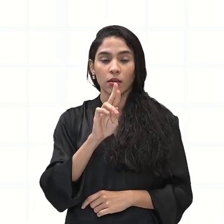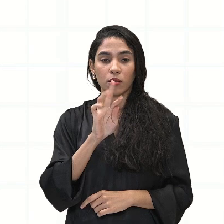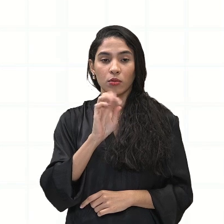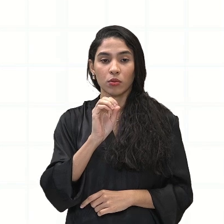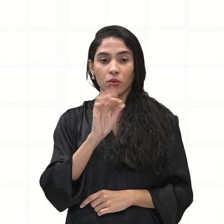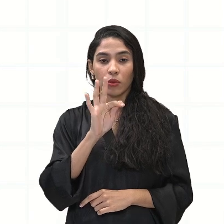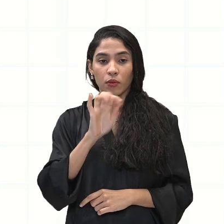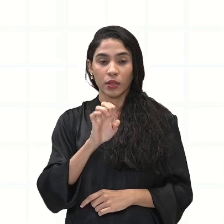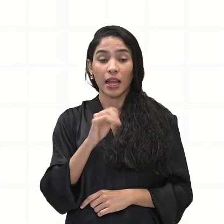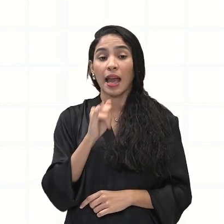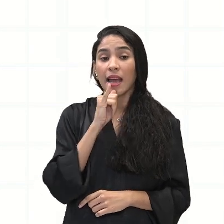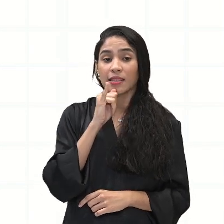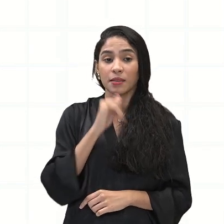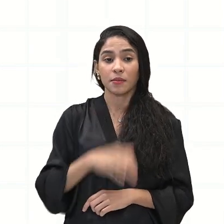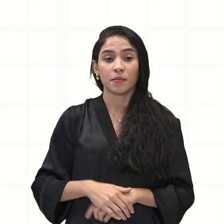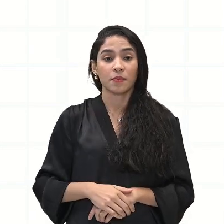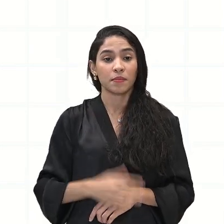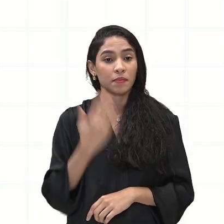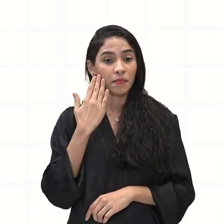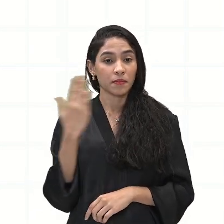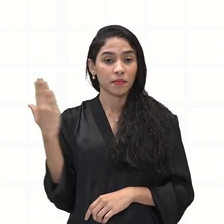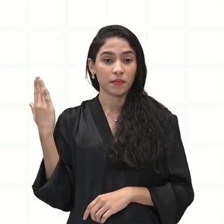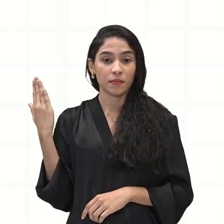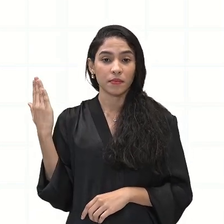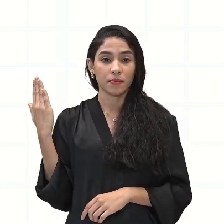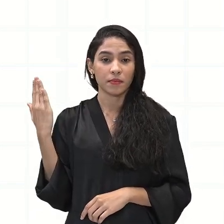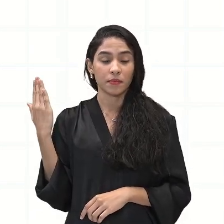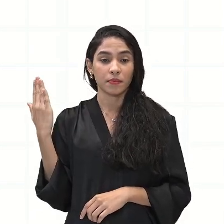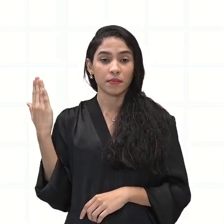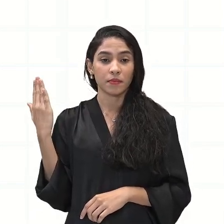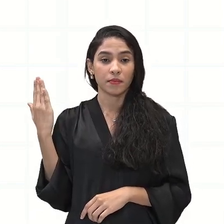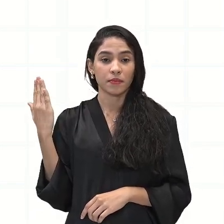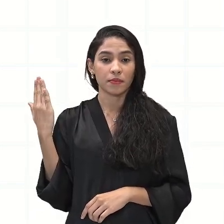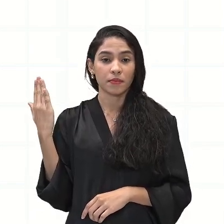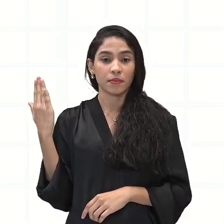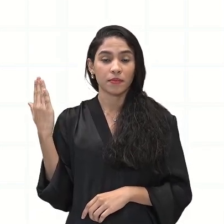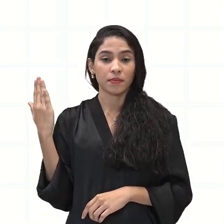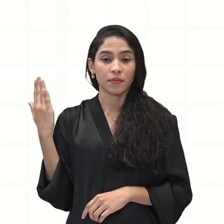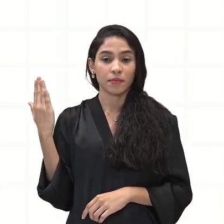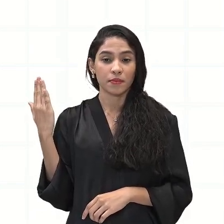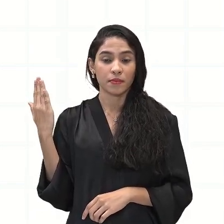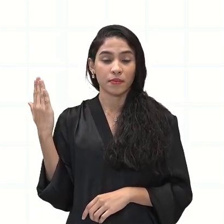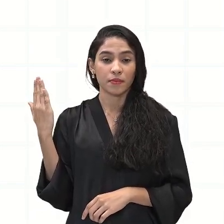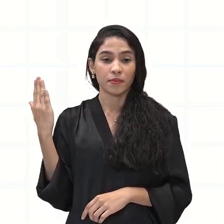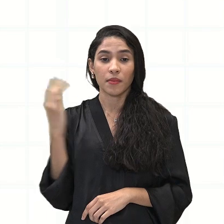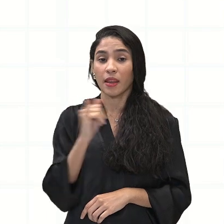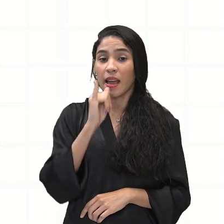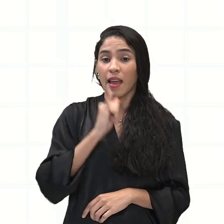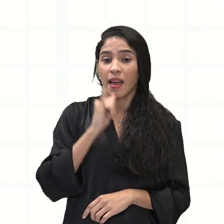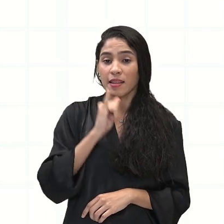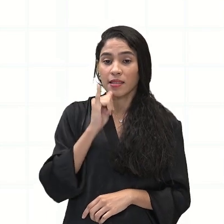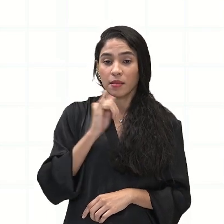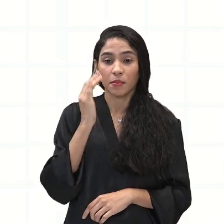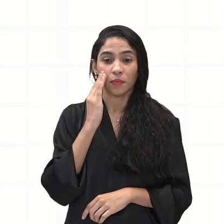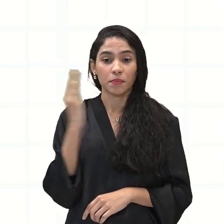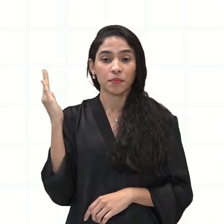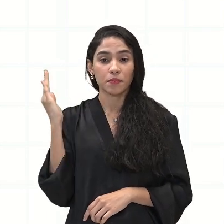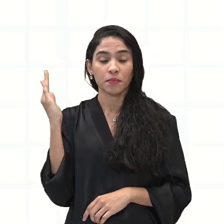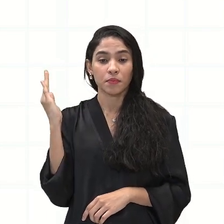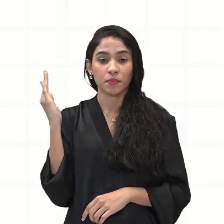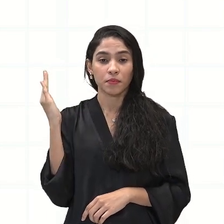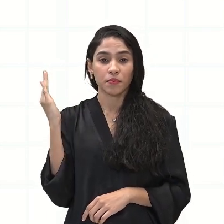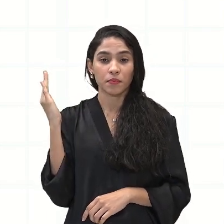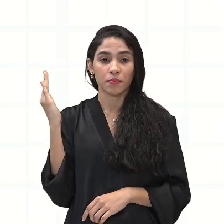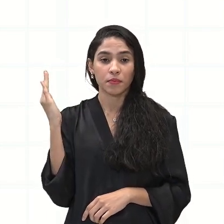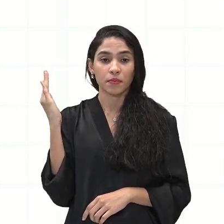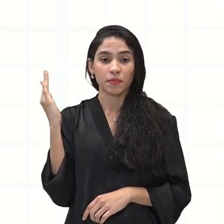aqui. Má português, ó mar salgado, quanto do teu sal são lágrimas